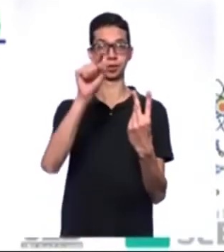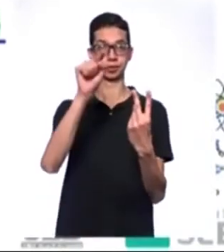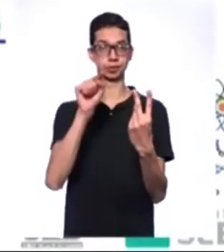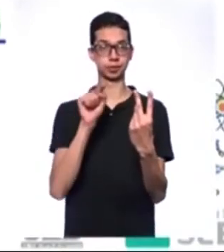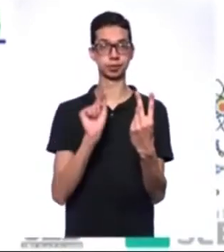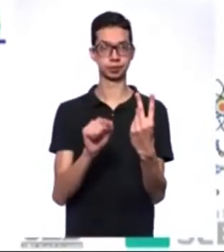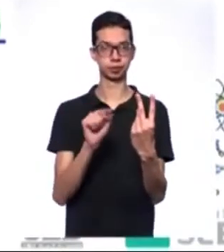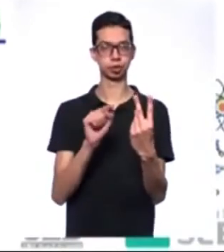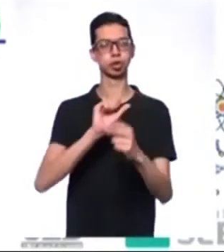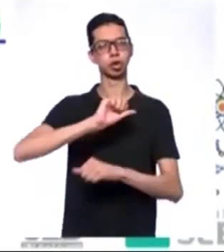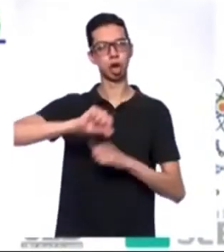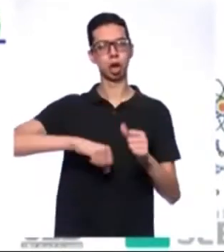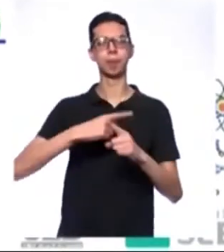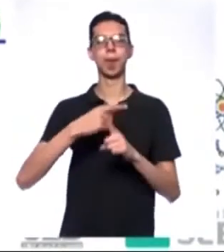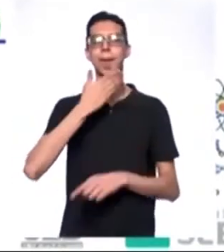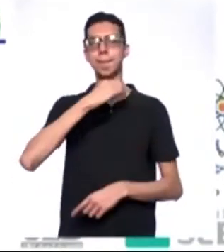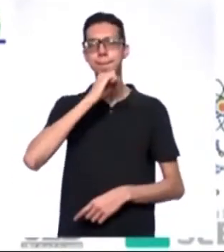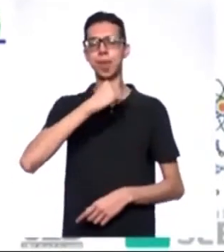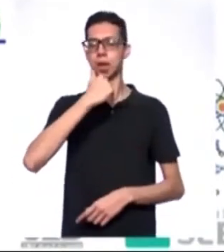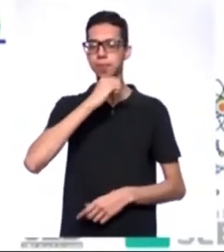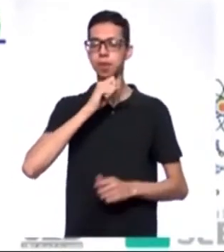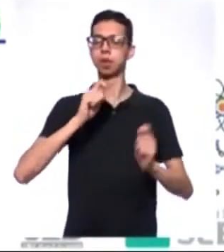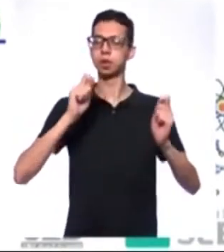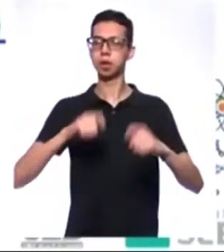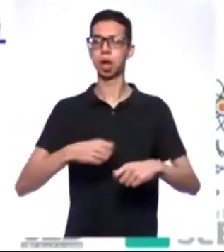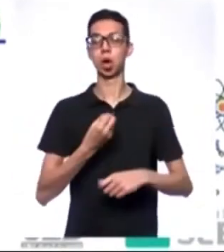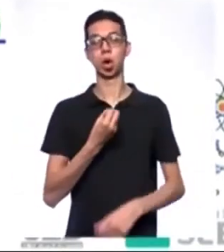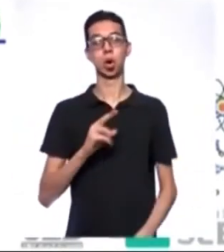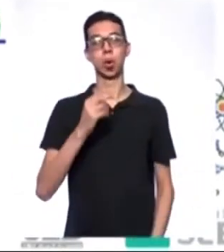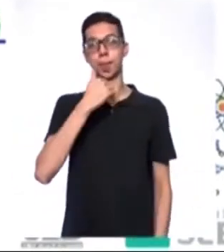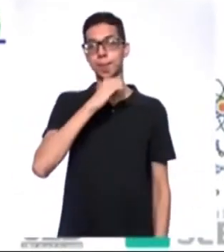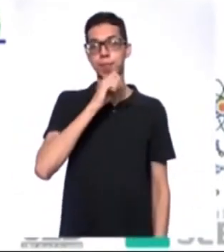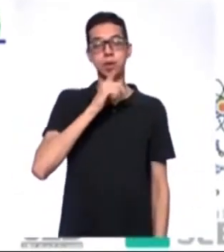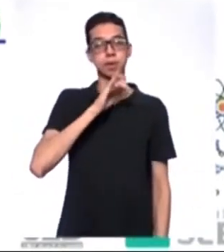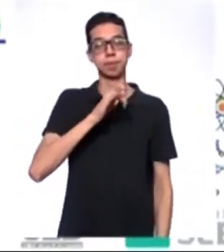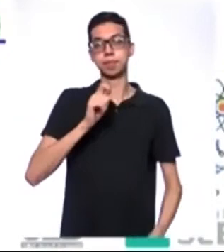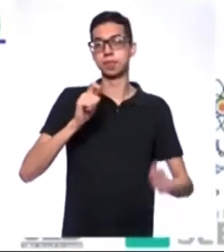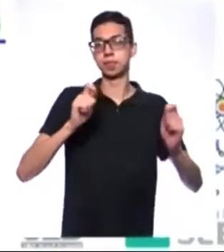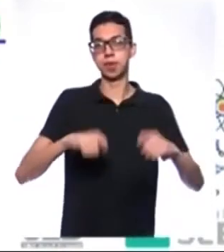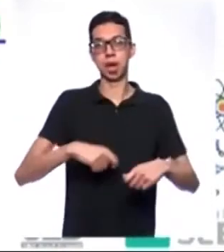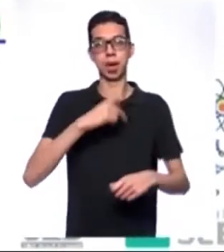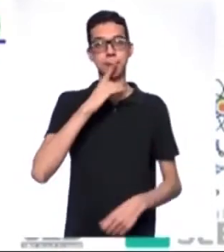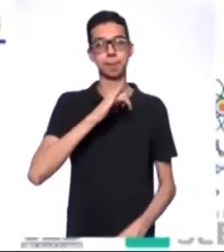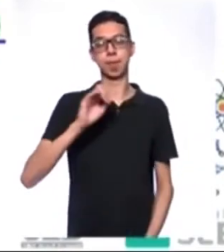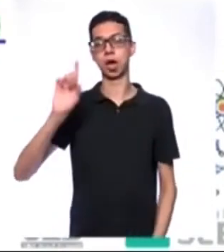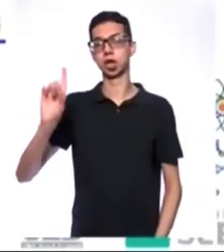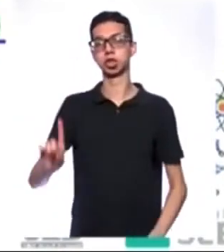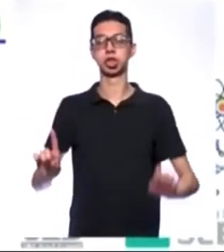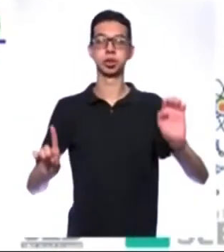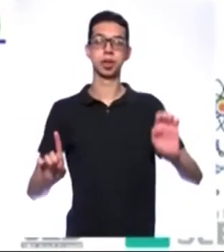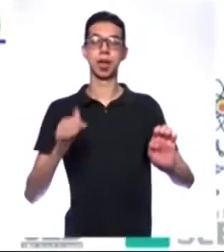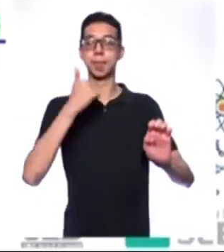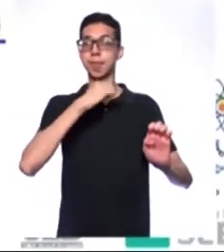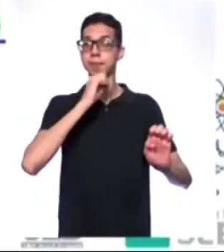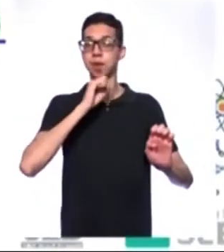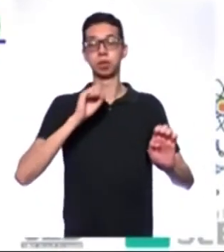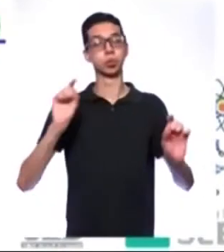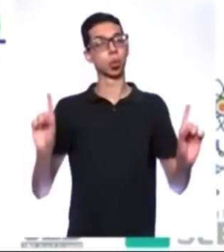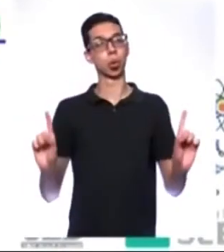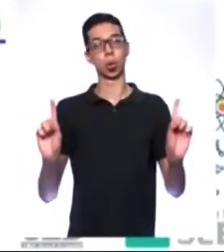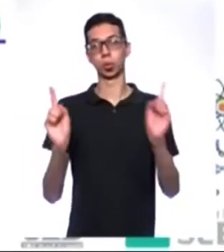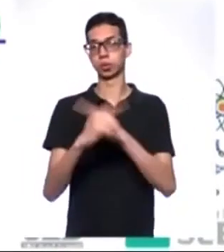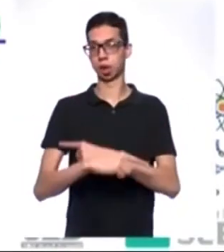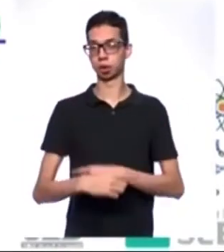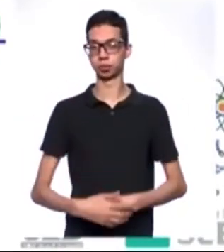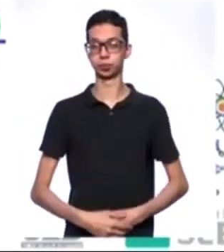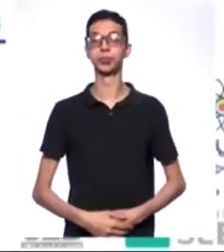Por que pode ser pai e mãe ou mãe e pai meu pai na esquerda mãe na direita ou ao contrário a mãe na esquerda e o pai na